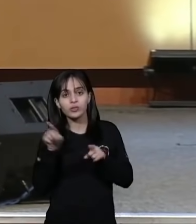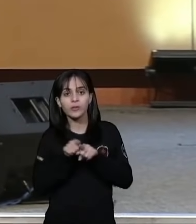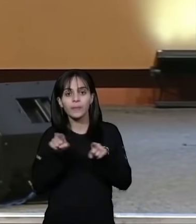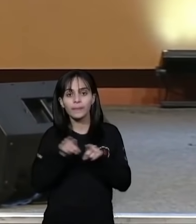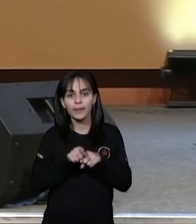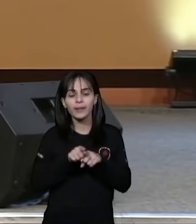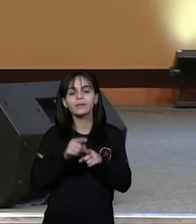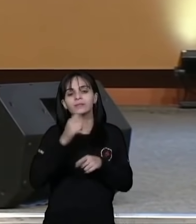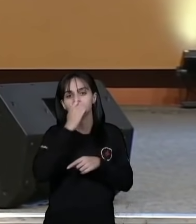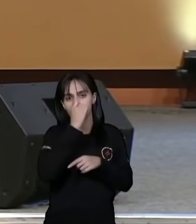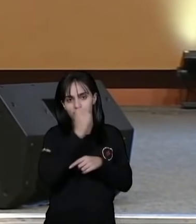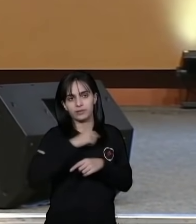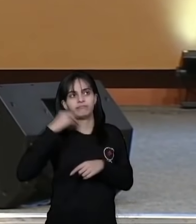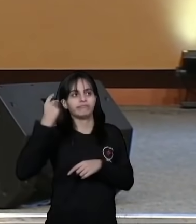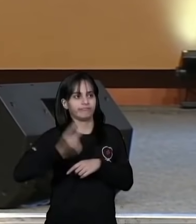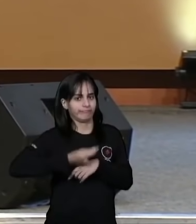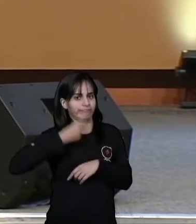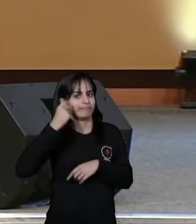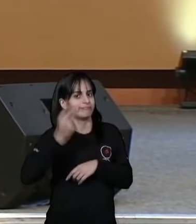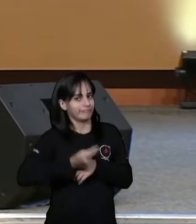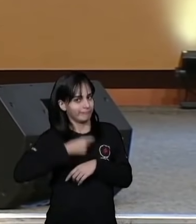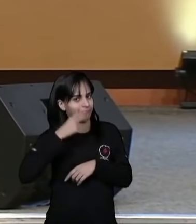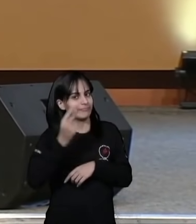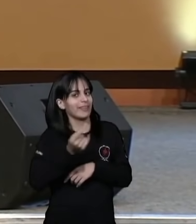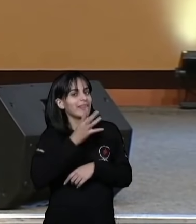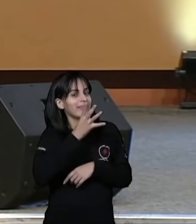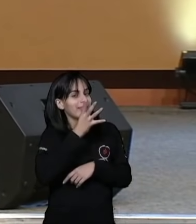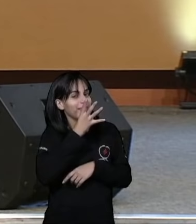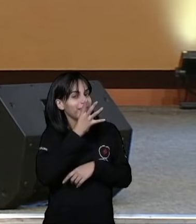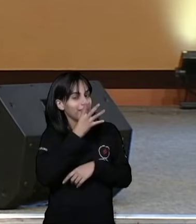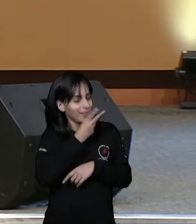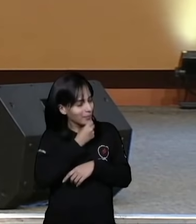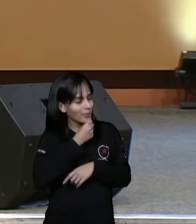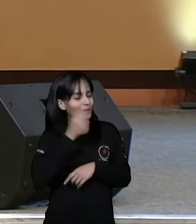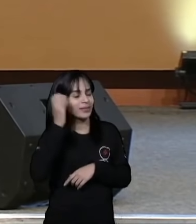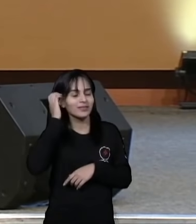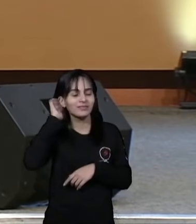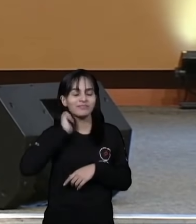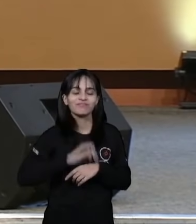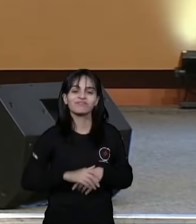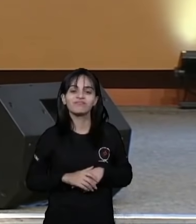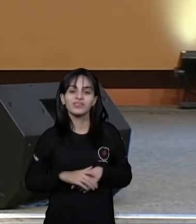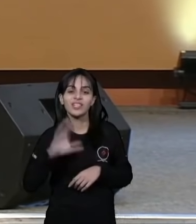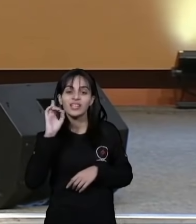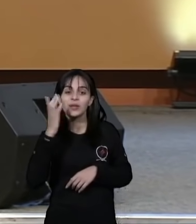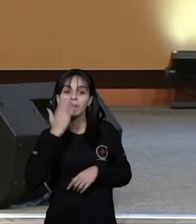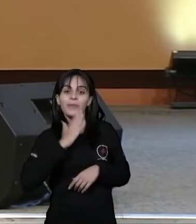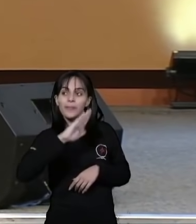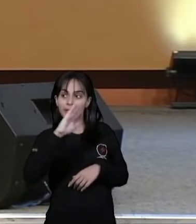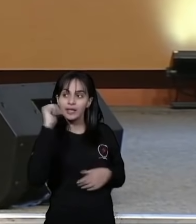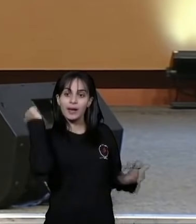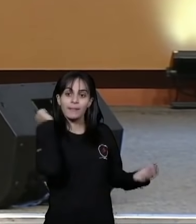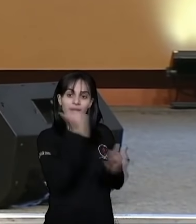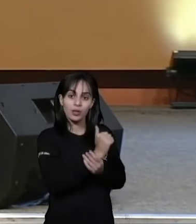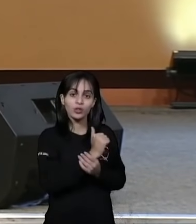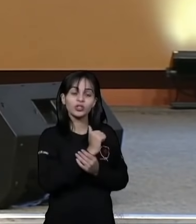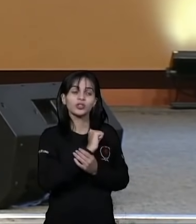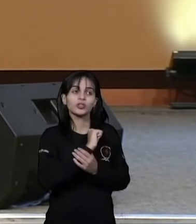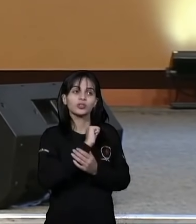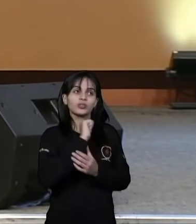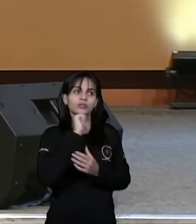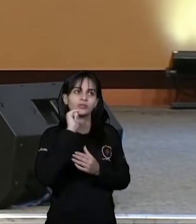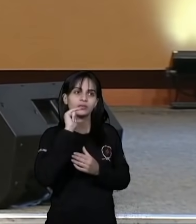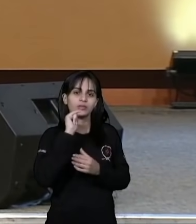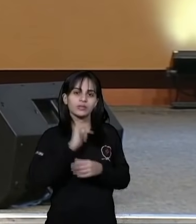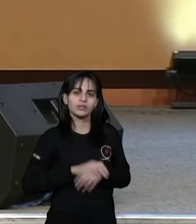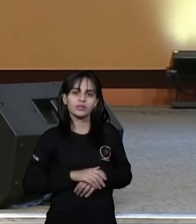na nossa vida que leva um tom tempo um bom tempo o que Deus prometeu a Abraão em Gênesis Capítulo